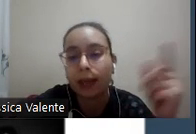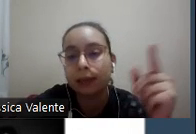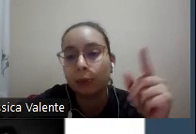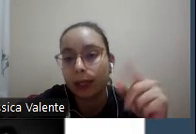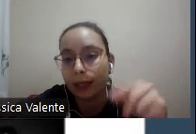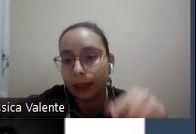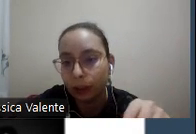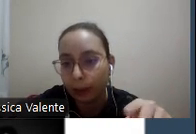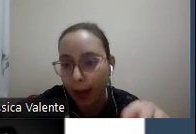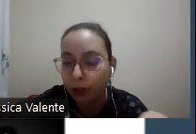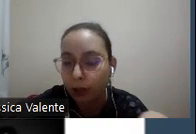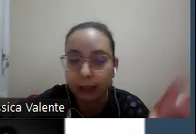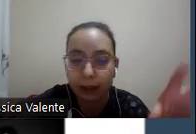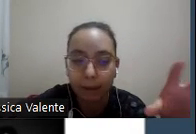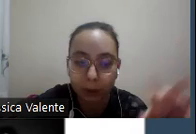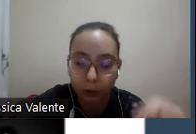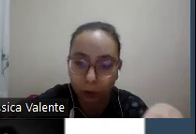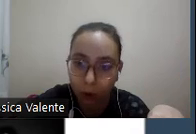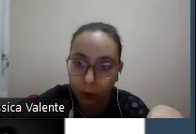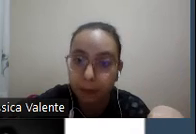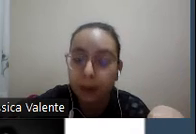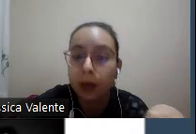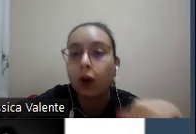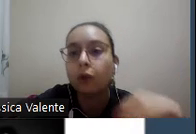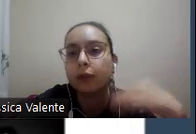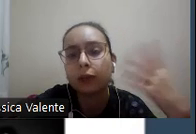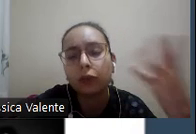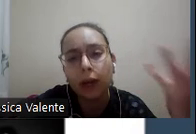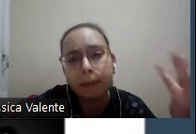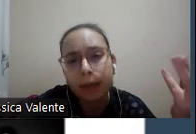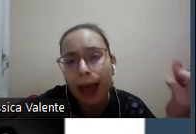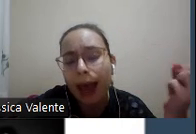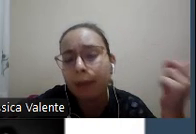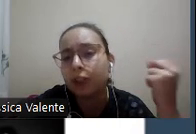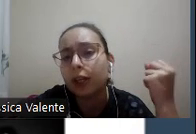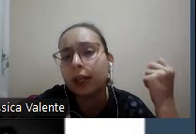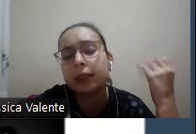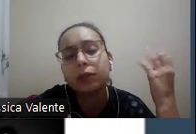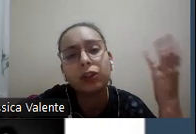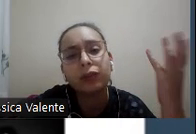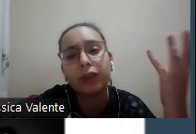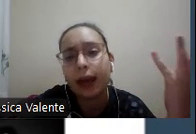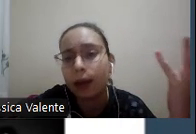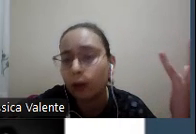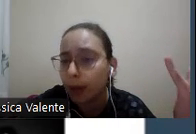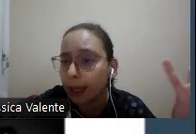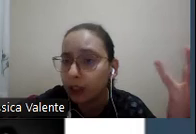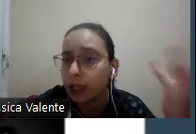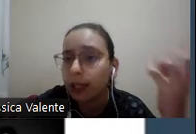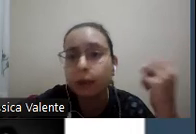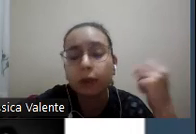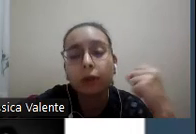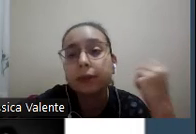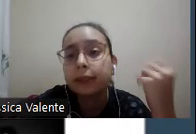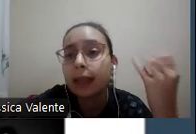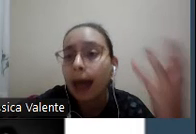intérprete, que é esse bonequinho aqui de baixo, que pode ser uma pessoa, um tradutor intérprete, se não tiver uma